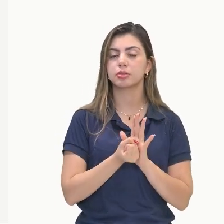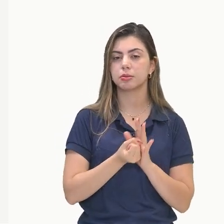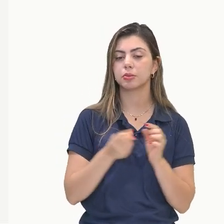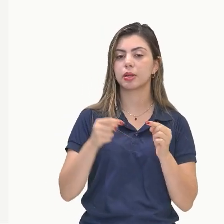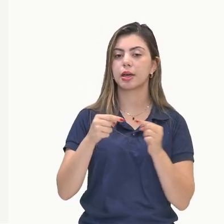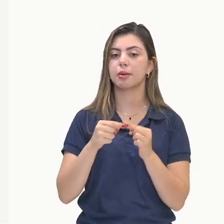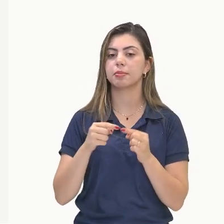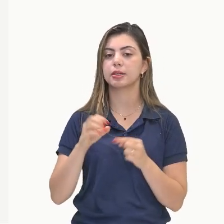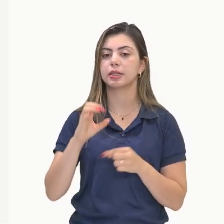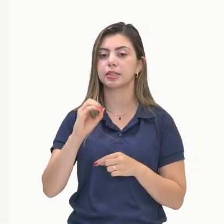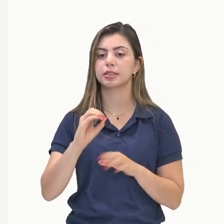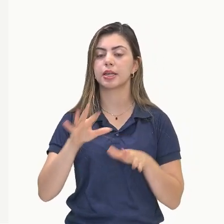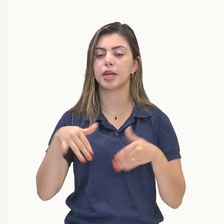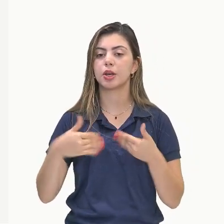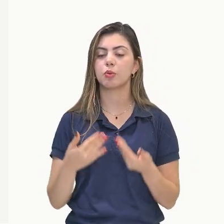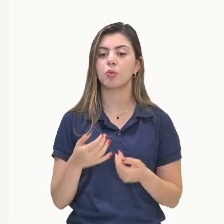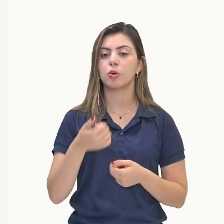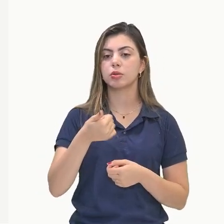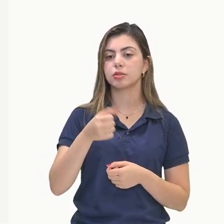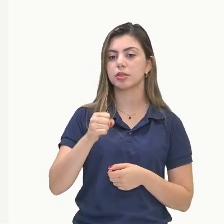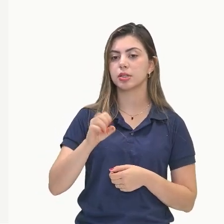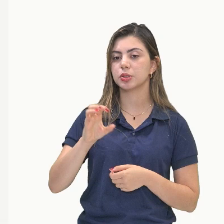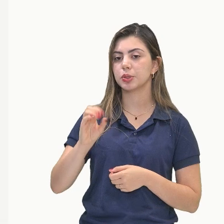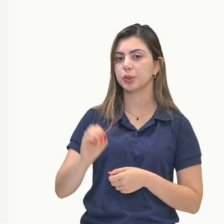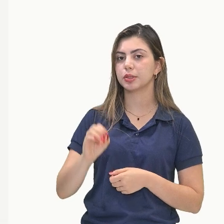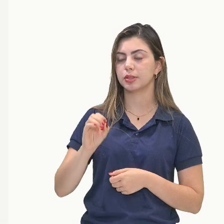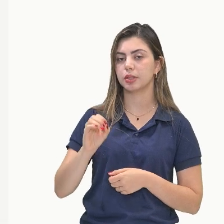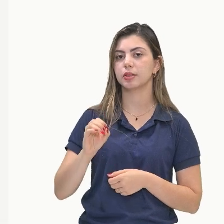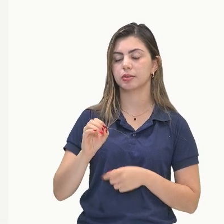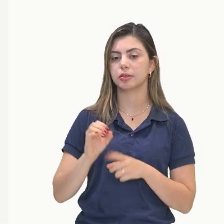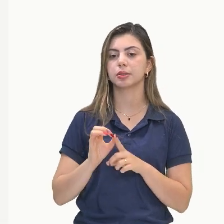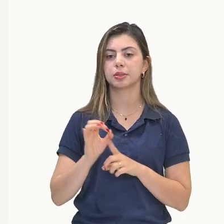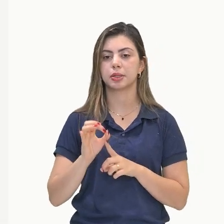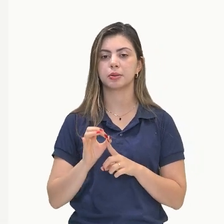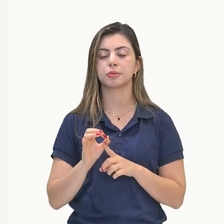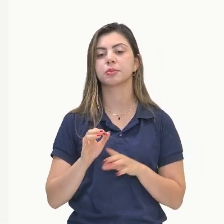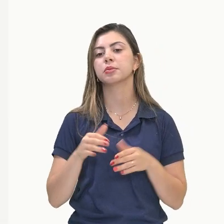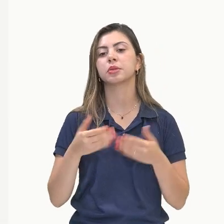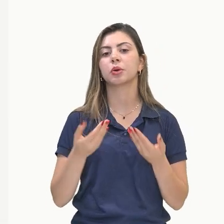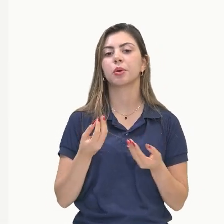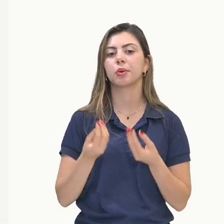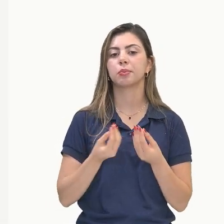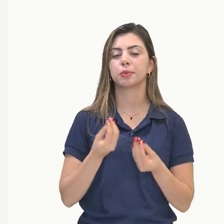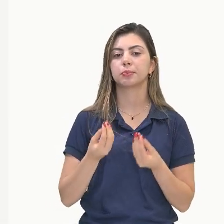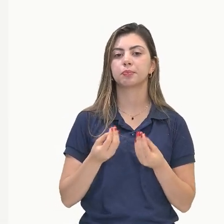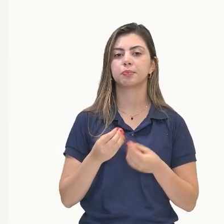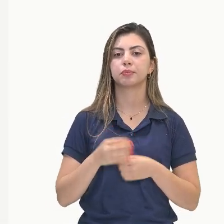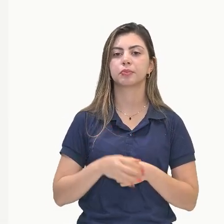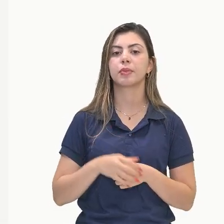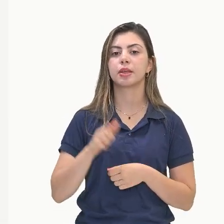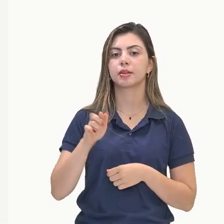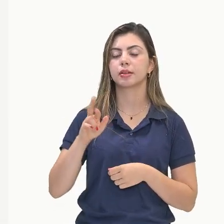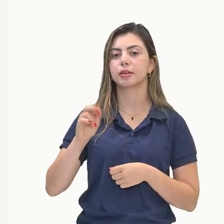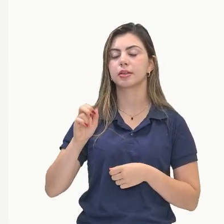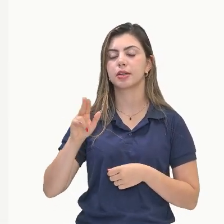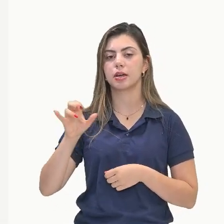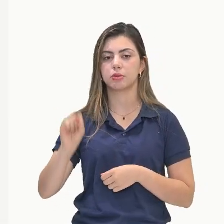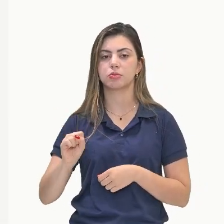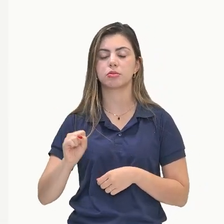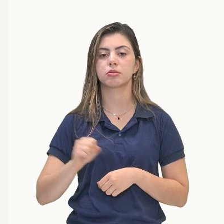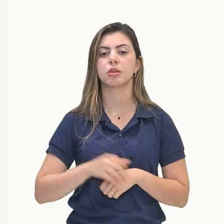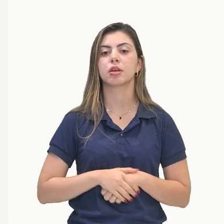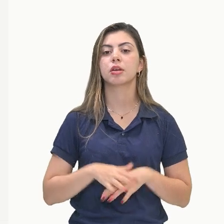180 graus, que é esse caso aqui, quando a carga entra com velocidade paralela ao campo, o que acontece? Acontece que